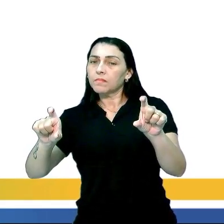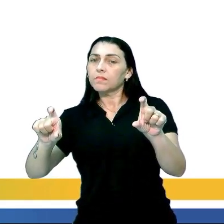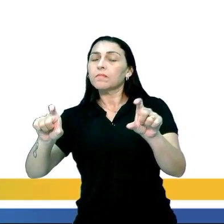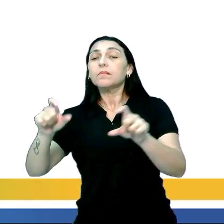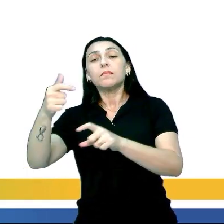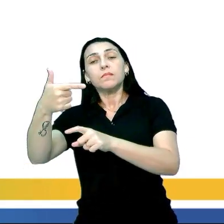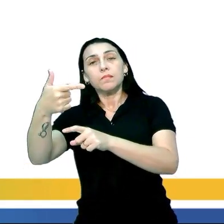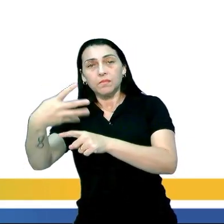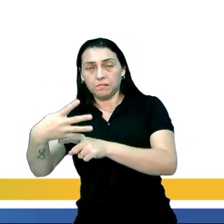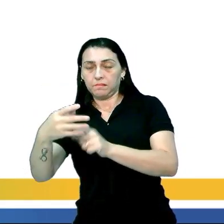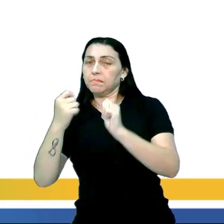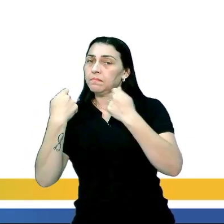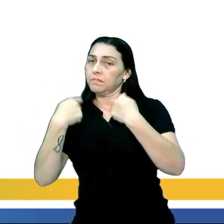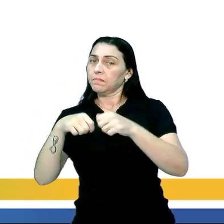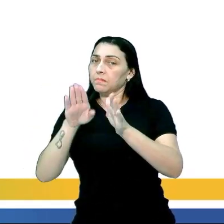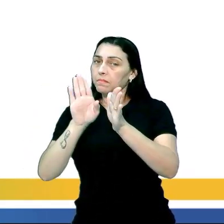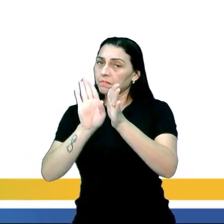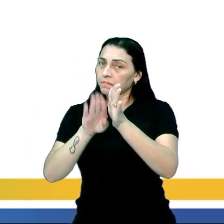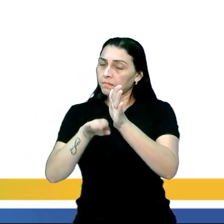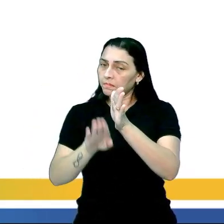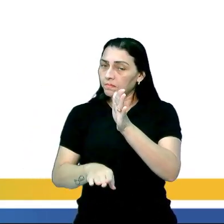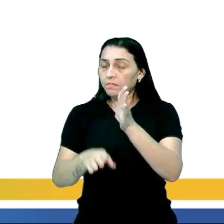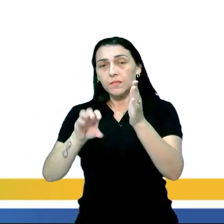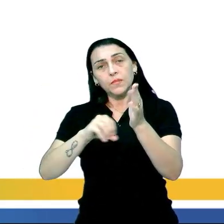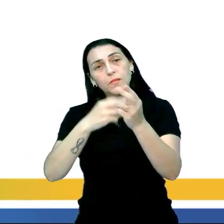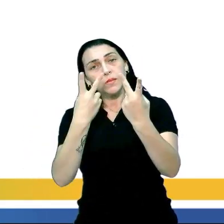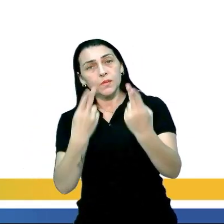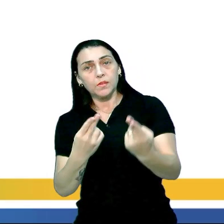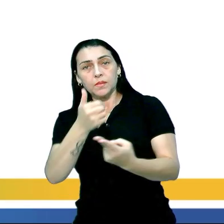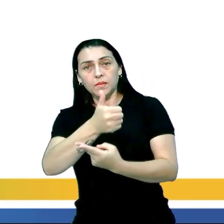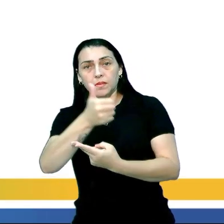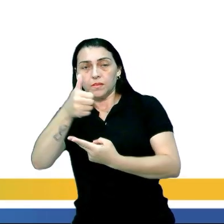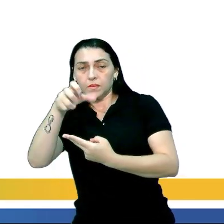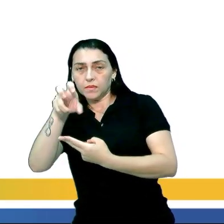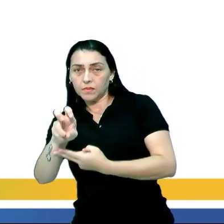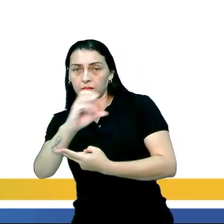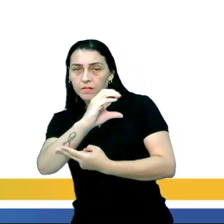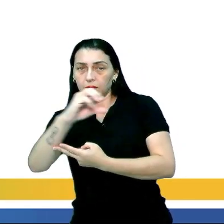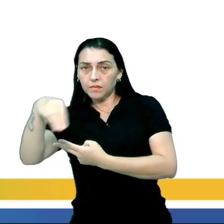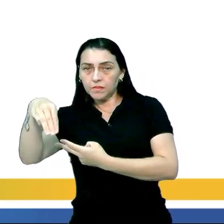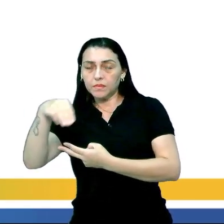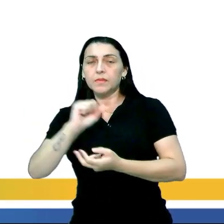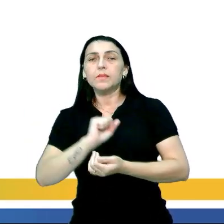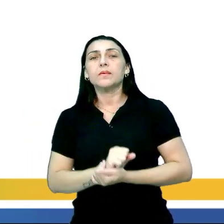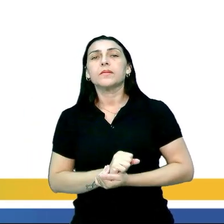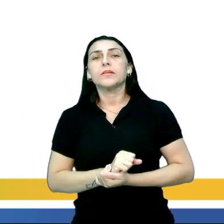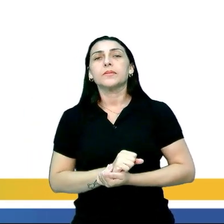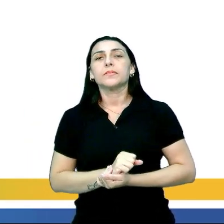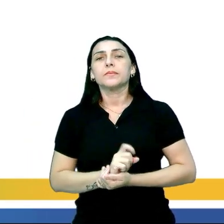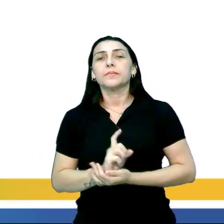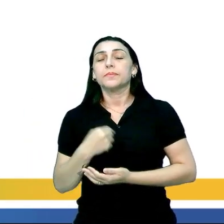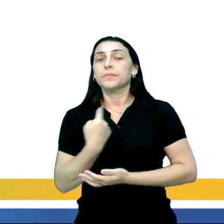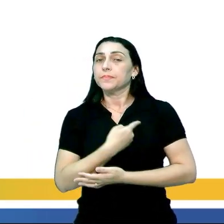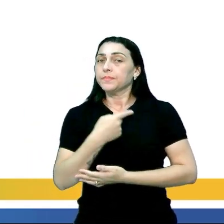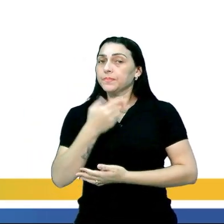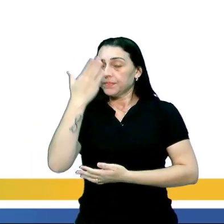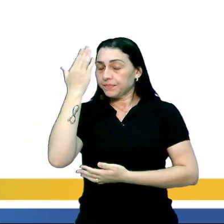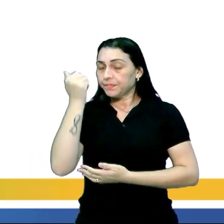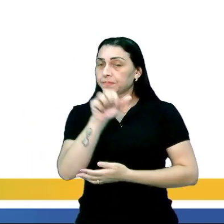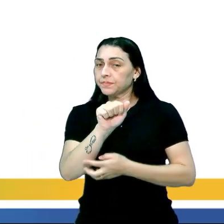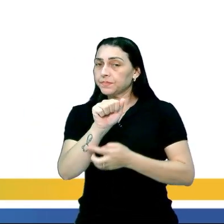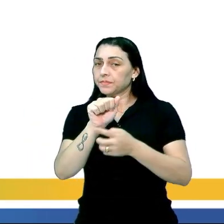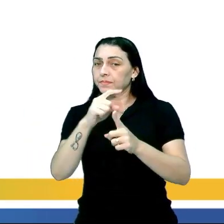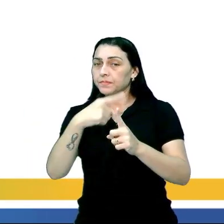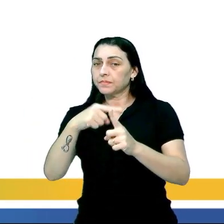24, tem que ser menor ou igual que 115 centímetros. Nós sabemos então que A mais B